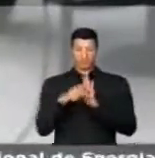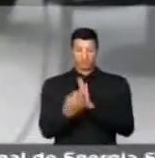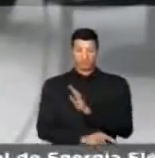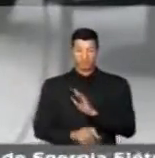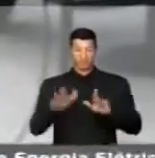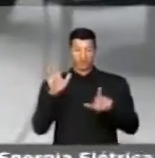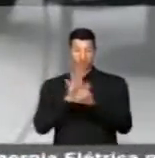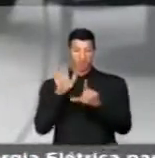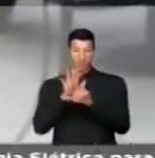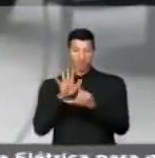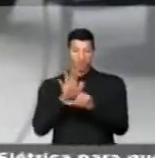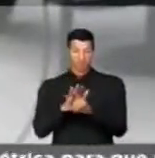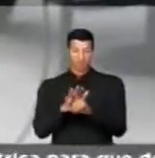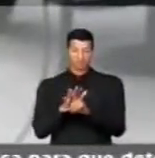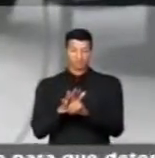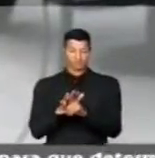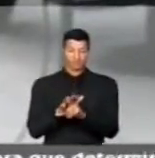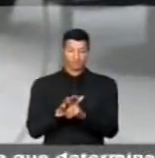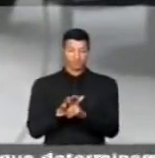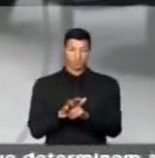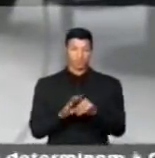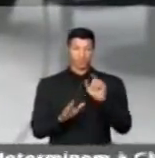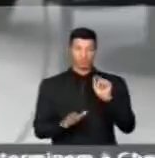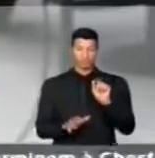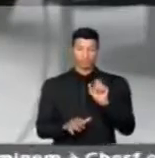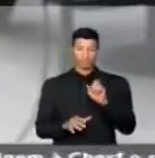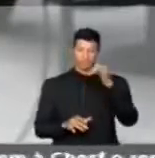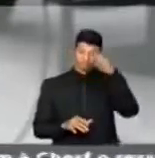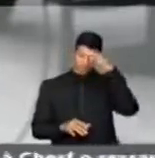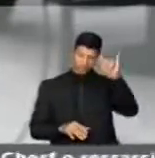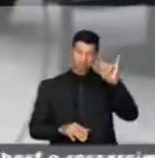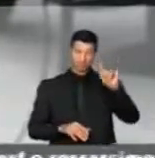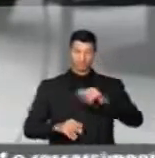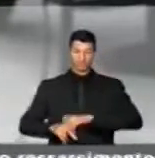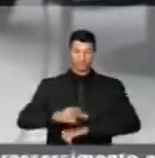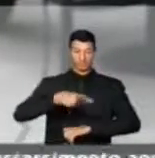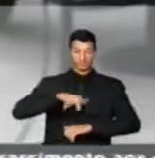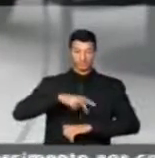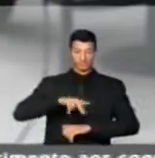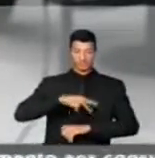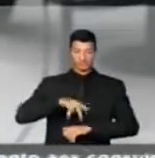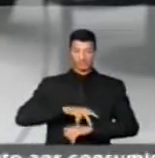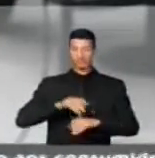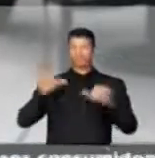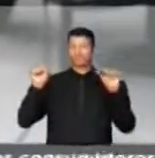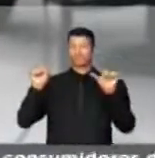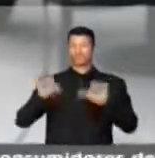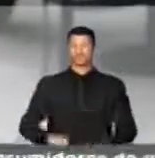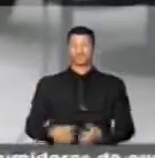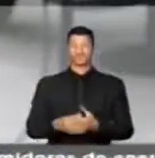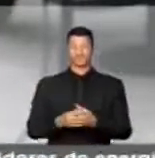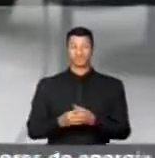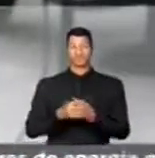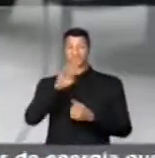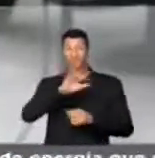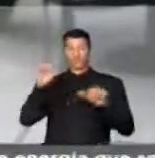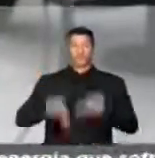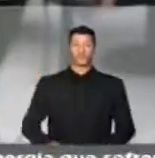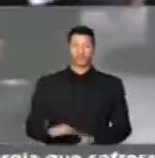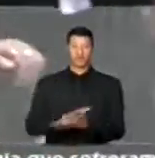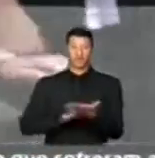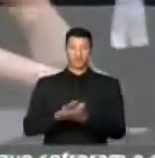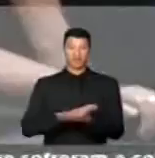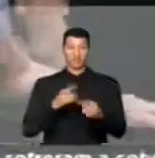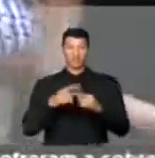as leis que evitarão que o país se afunde. Não vai se afundar,